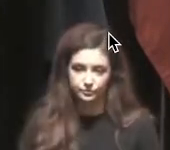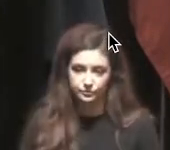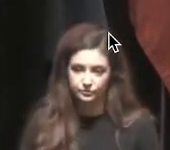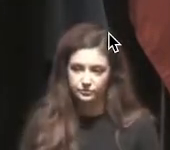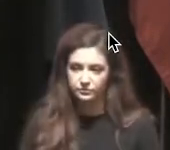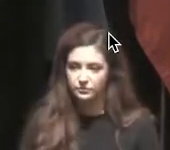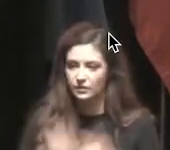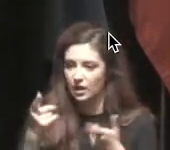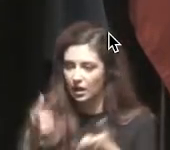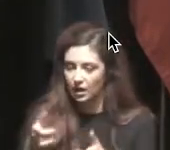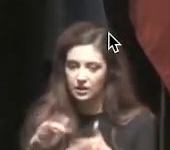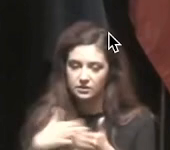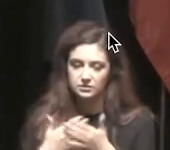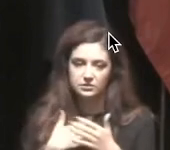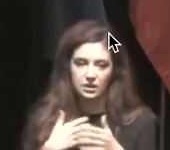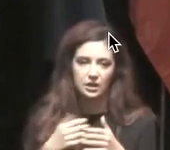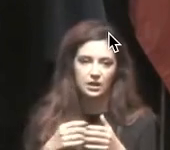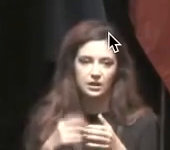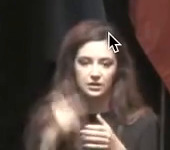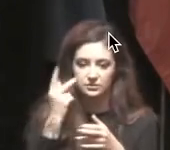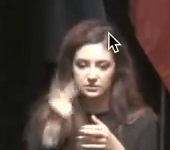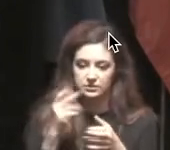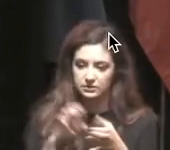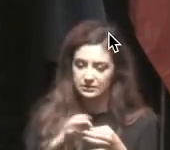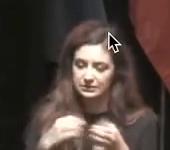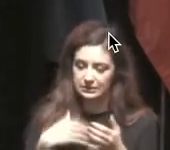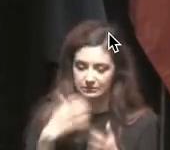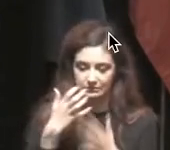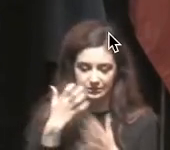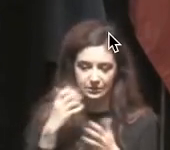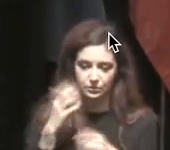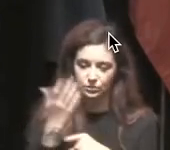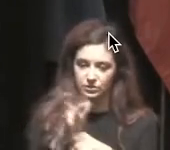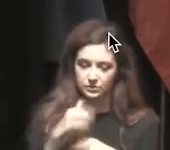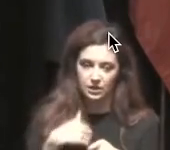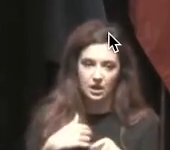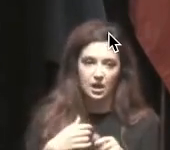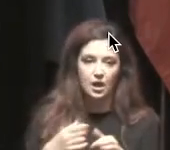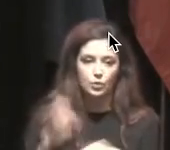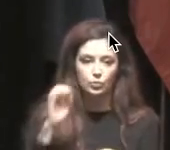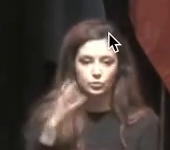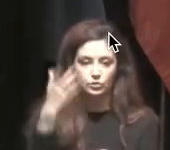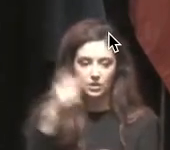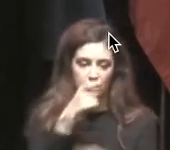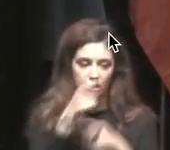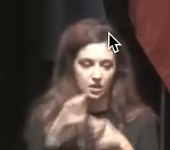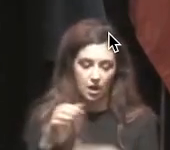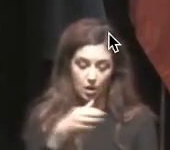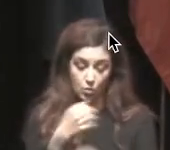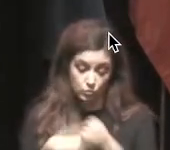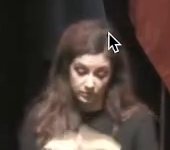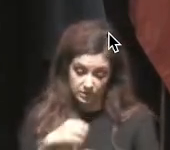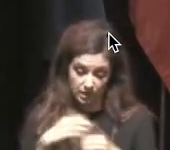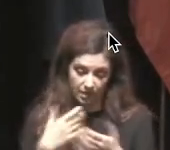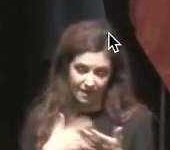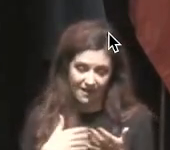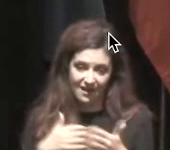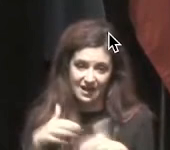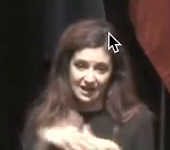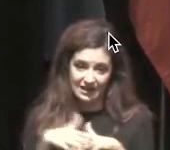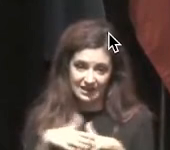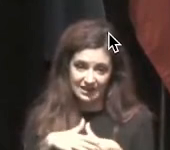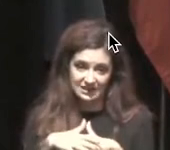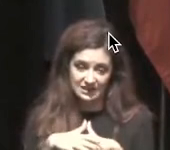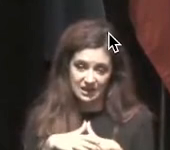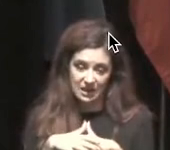prioridade às pessoas e à vivência nas nossas ruas é também tão visível na falta de prioridade à mobilidade. Não avança a necessária rede de faixas